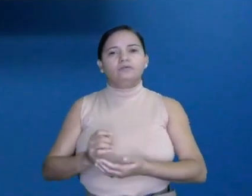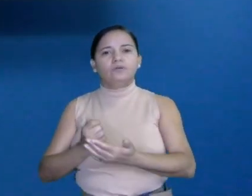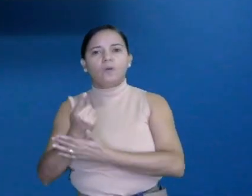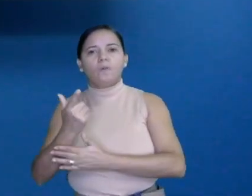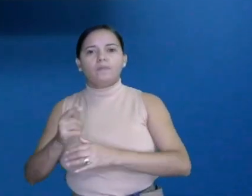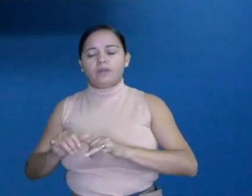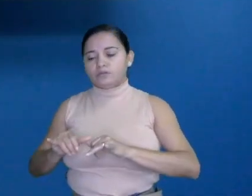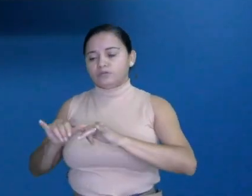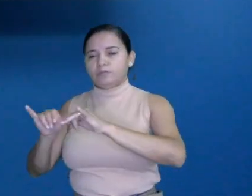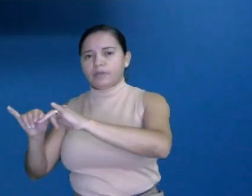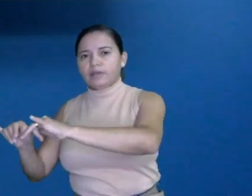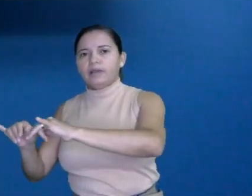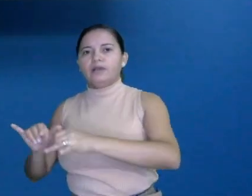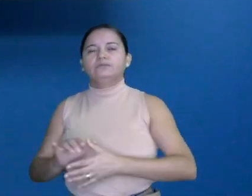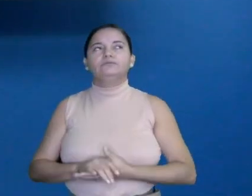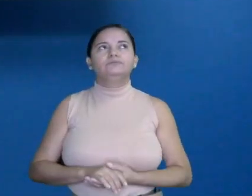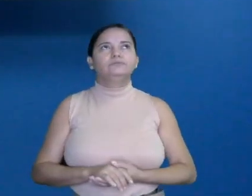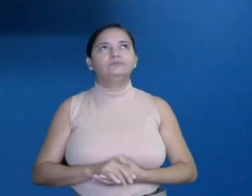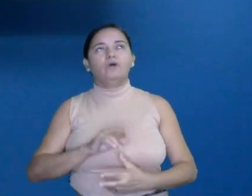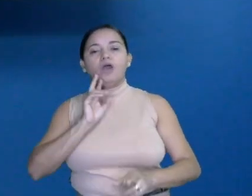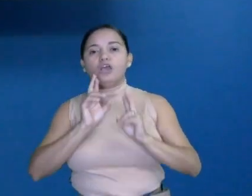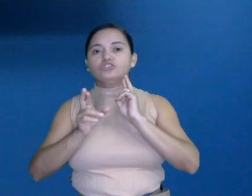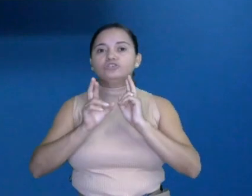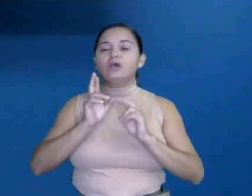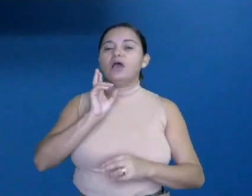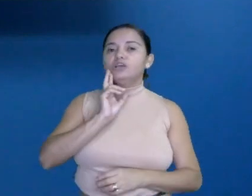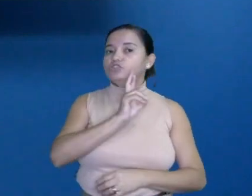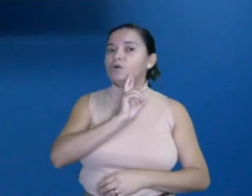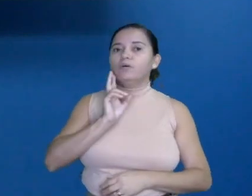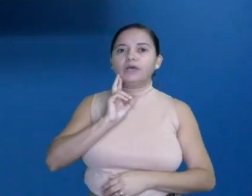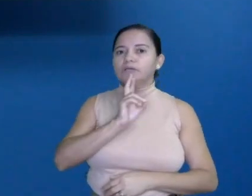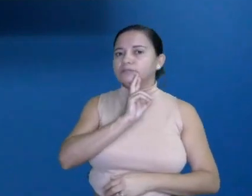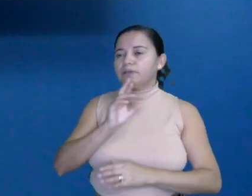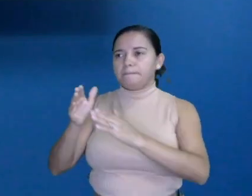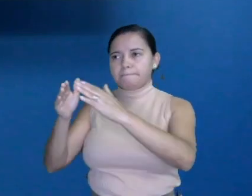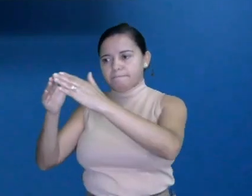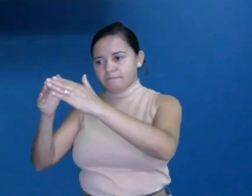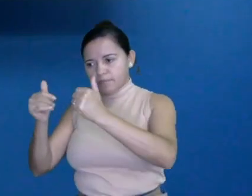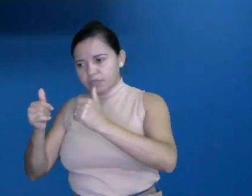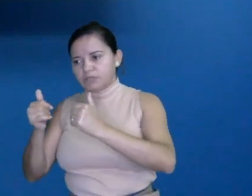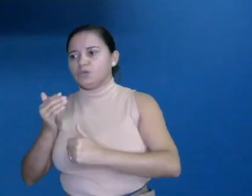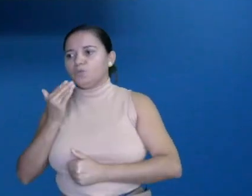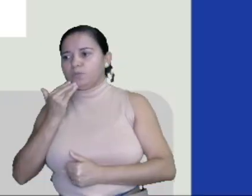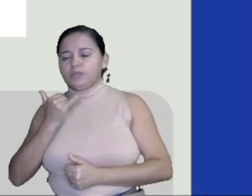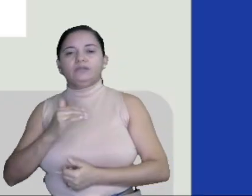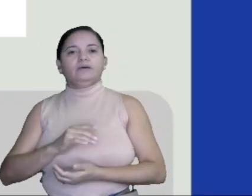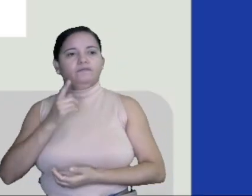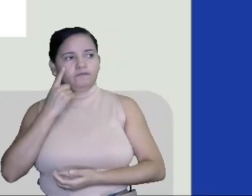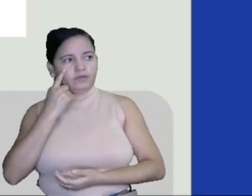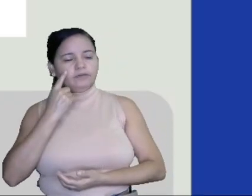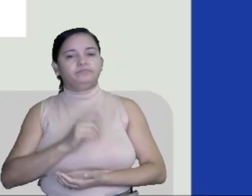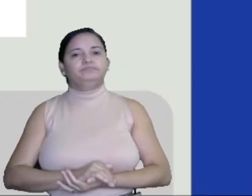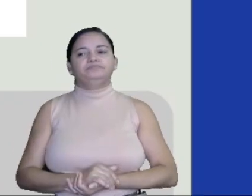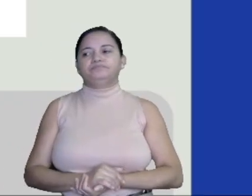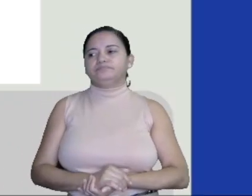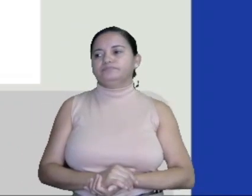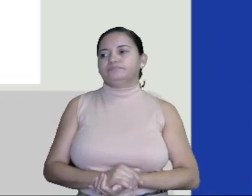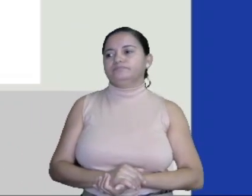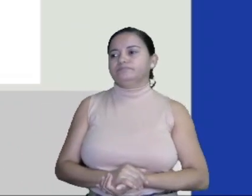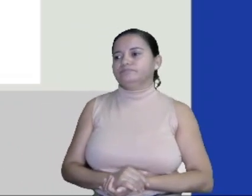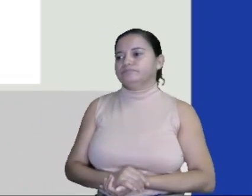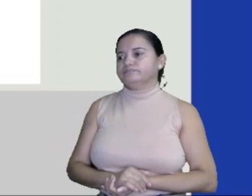ou de pedir uma comidinha no restaurante, que cuidados você deve ter? De olho na telinha. Devemos